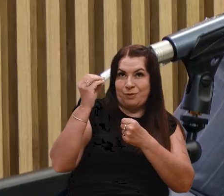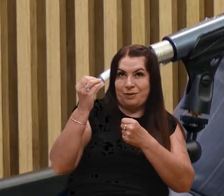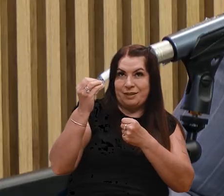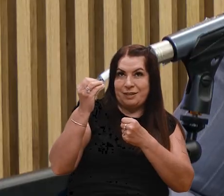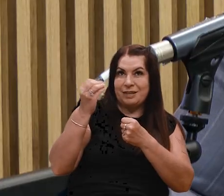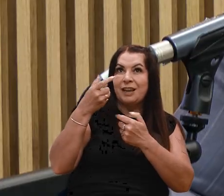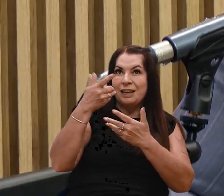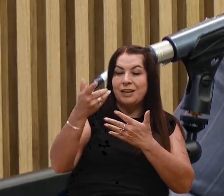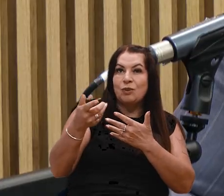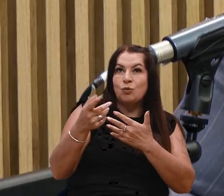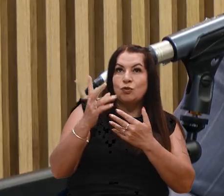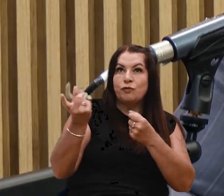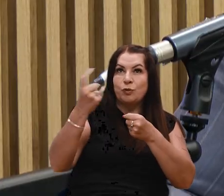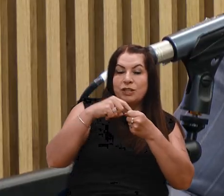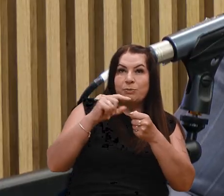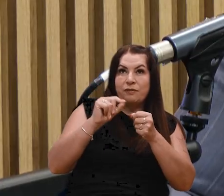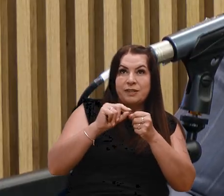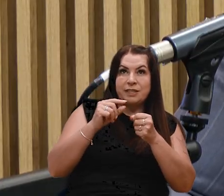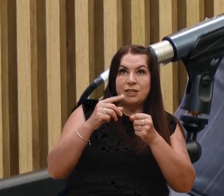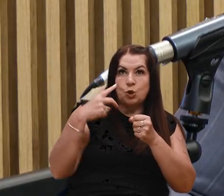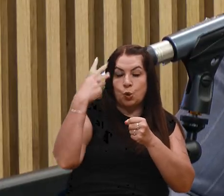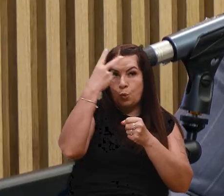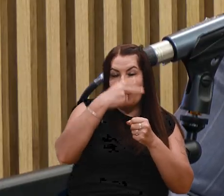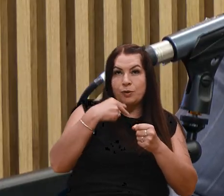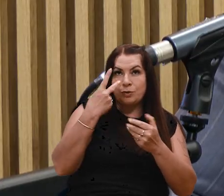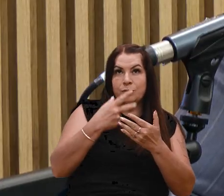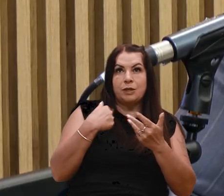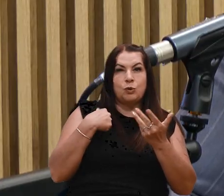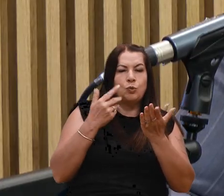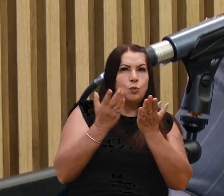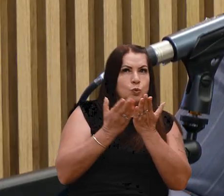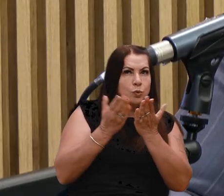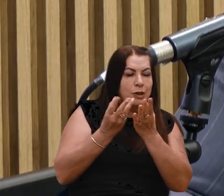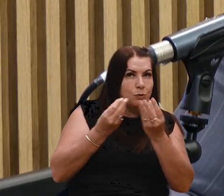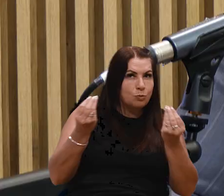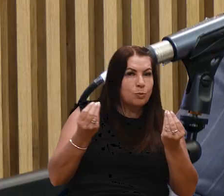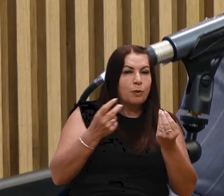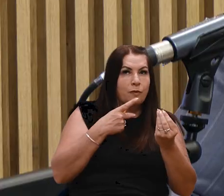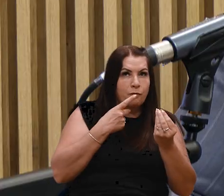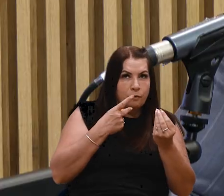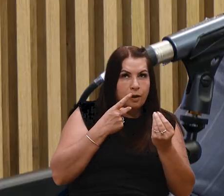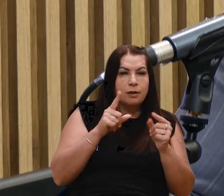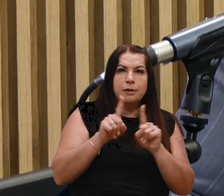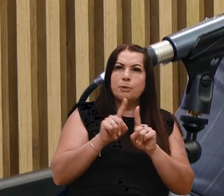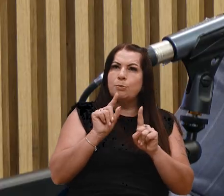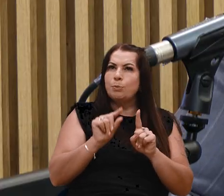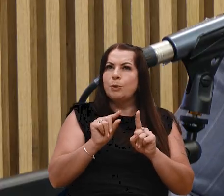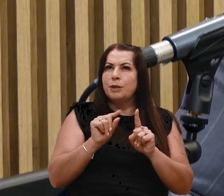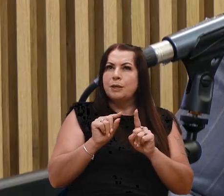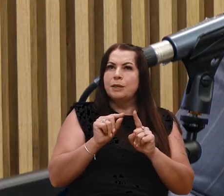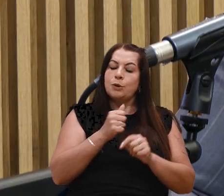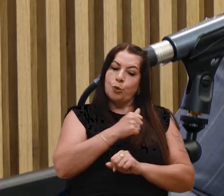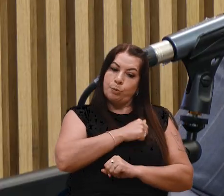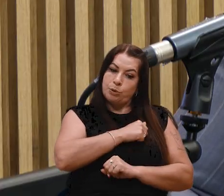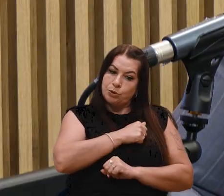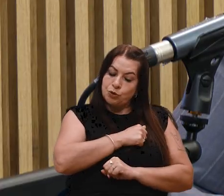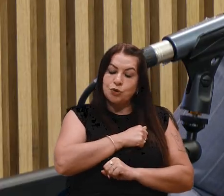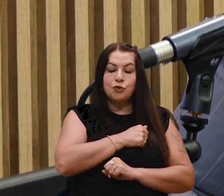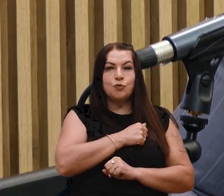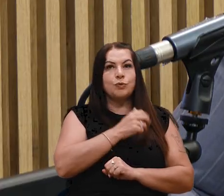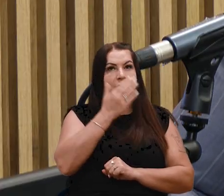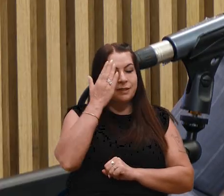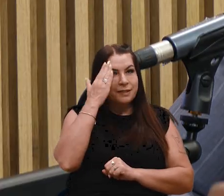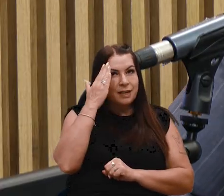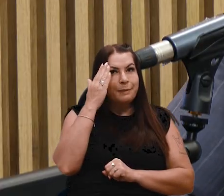a fazer em 2 horas. Então, e eu estou estudando muito isso, por isso posso falar até com um pouquinho, com toda a humildade, um pouquinho de propriedade, é